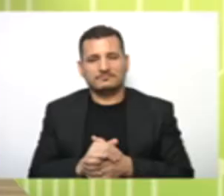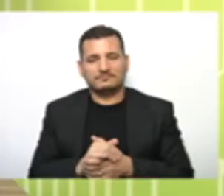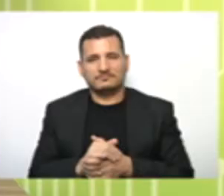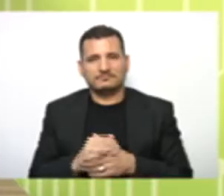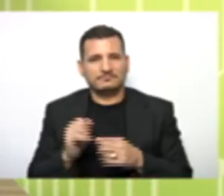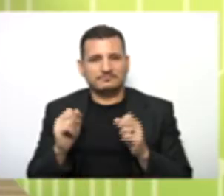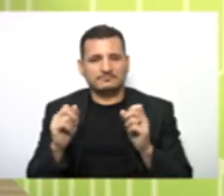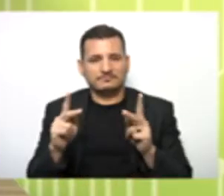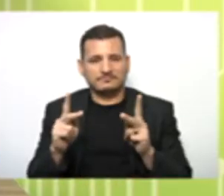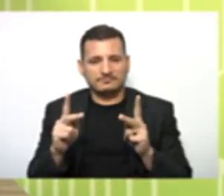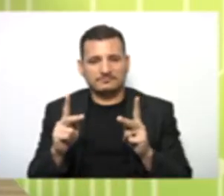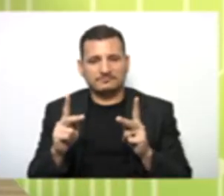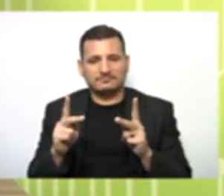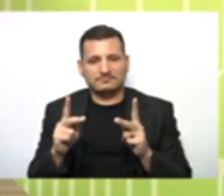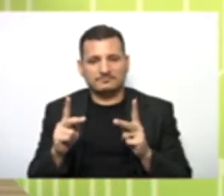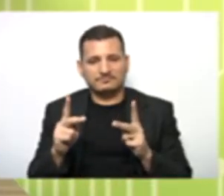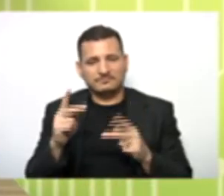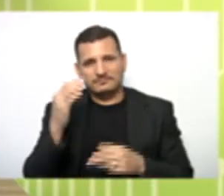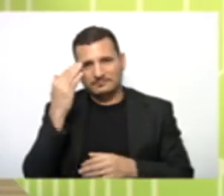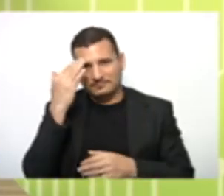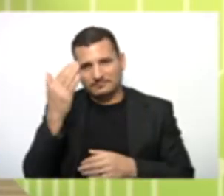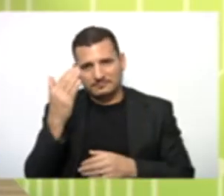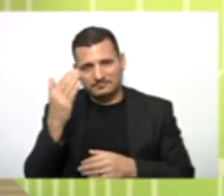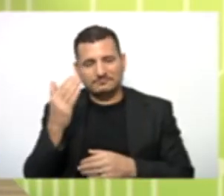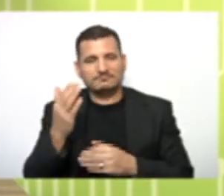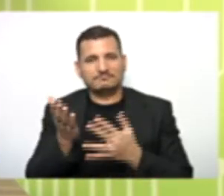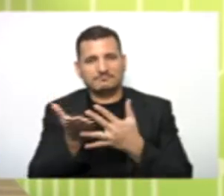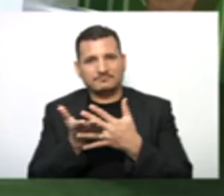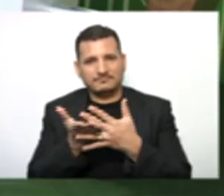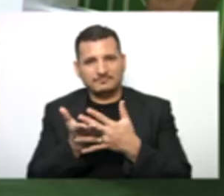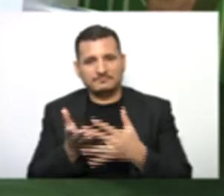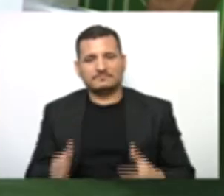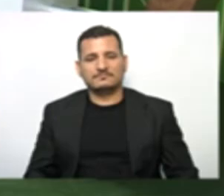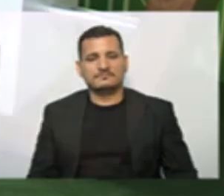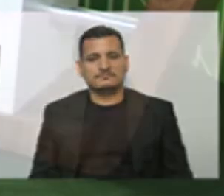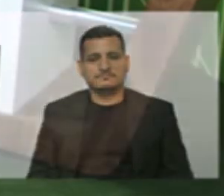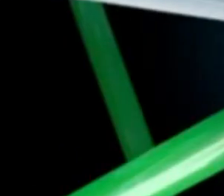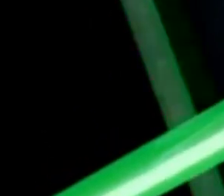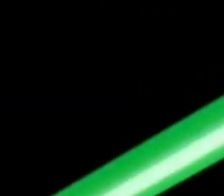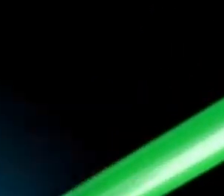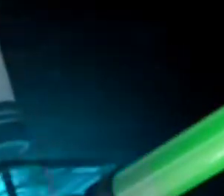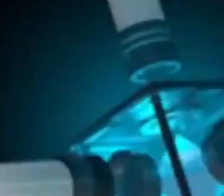ok, pessoal? Então, obrigado, nos vemos já já. Até logo.